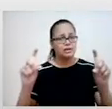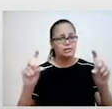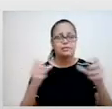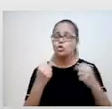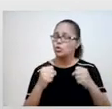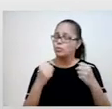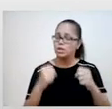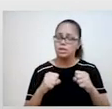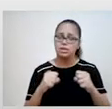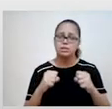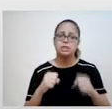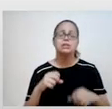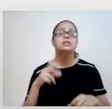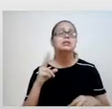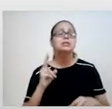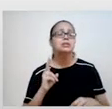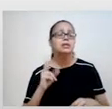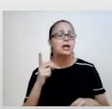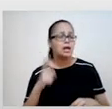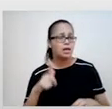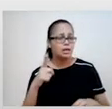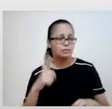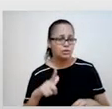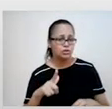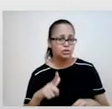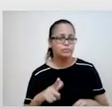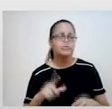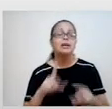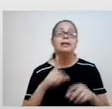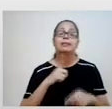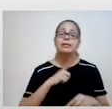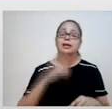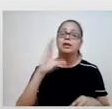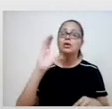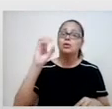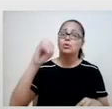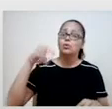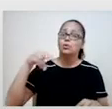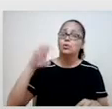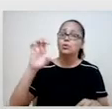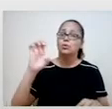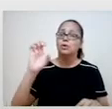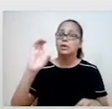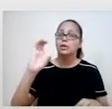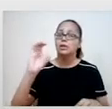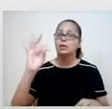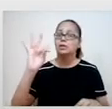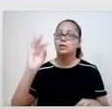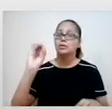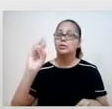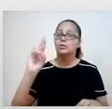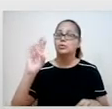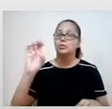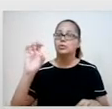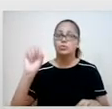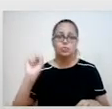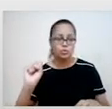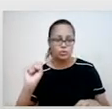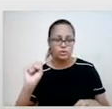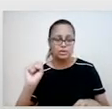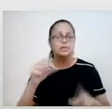repetindo. Então, olha lá, eu vou ter conectores, né, palavras que vão conectar os parágrafos, que vão